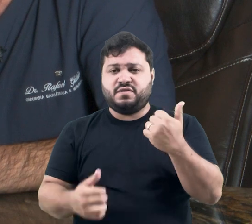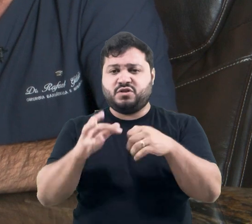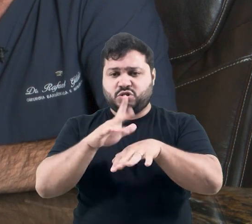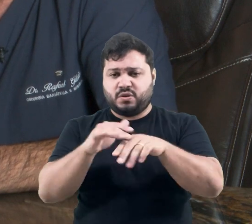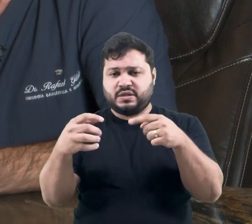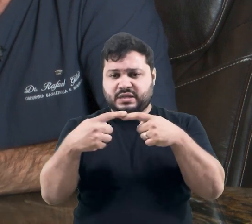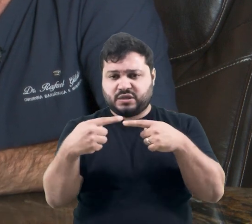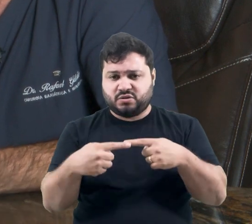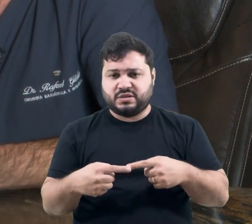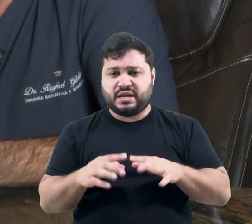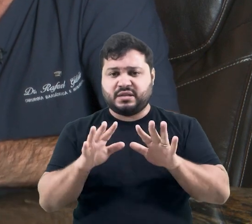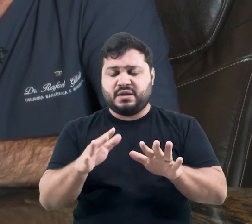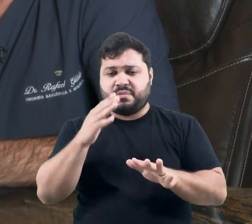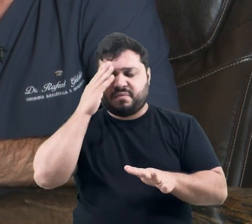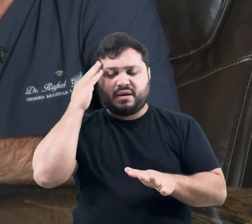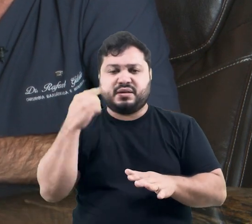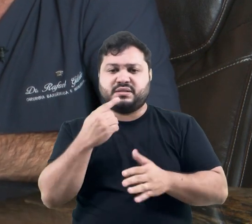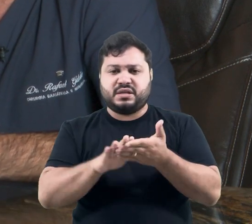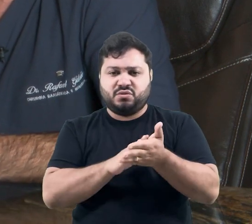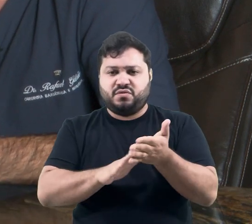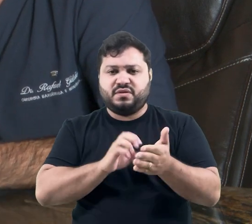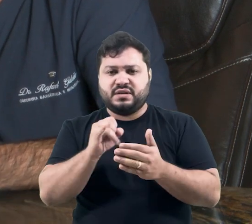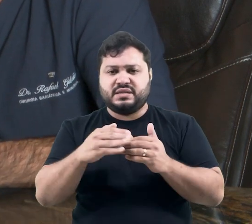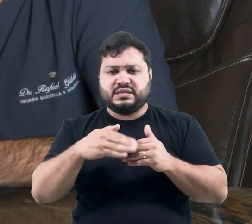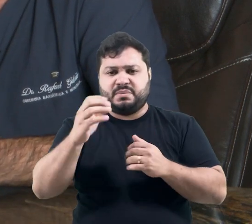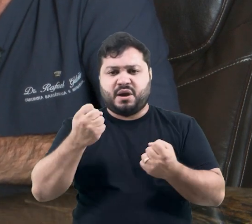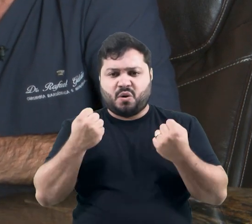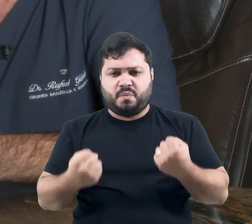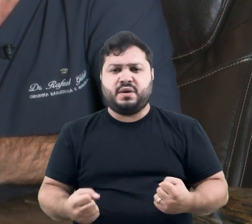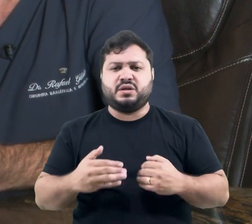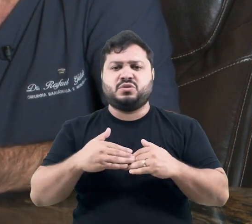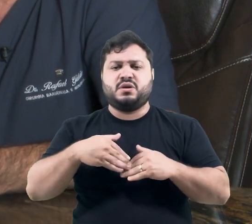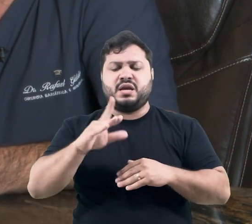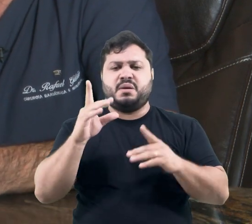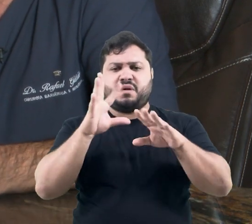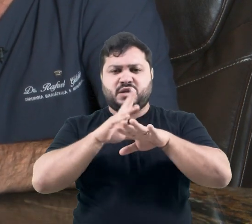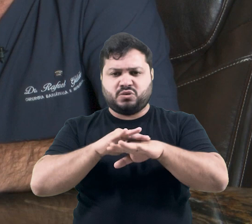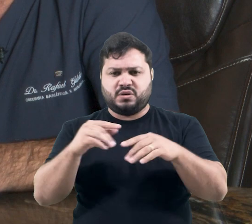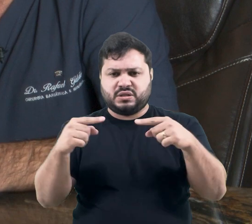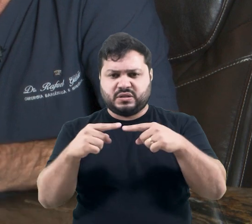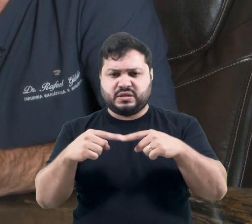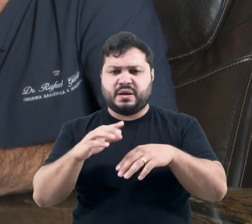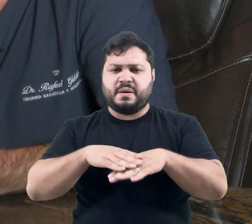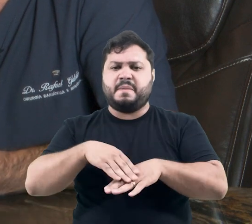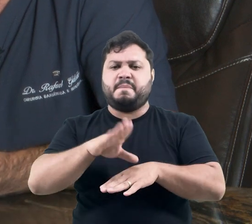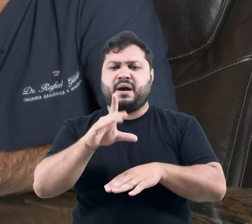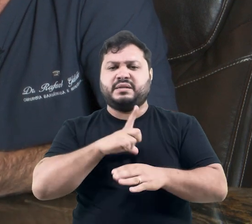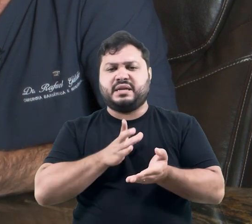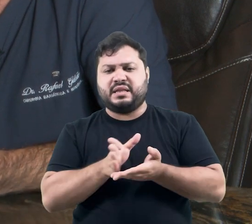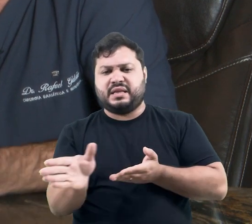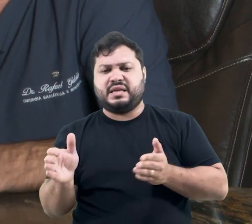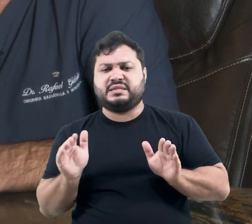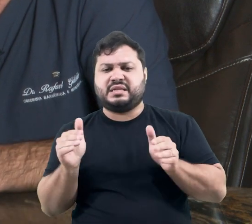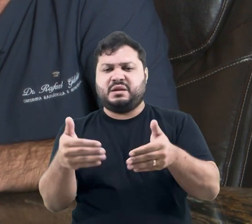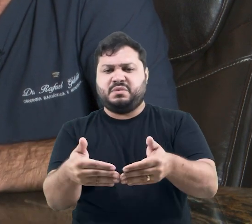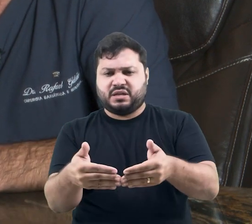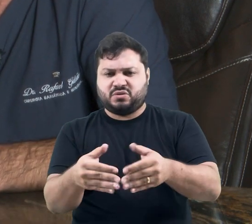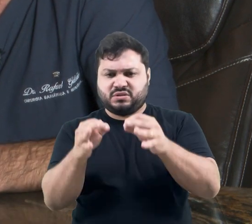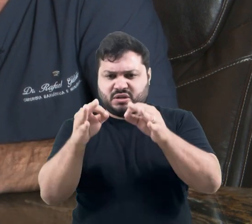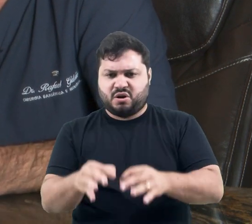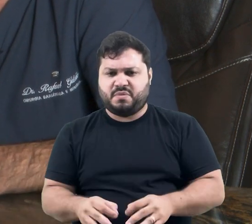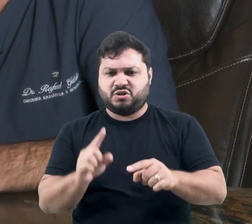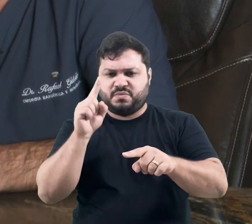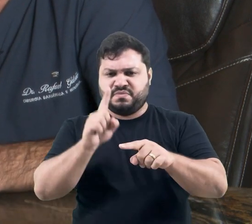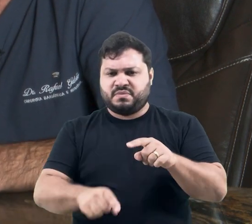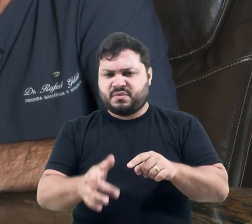doenças associadas, mas sem dúvidas, quanto maior o peso e quanto mais doenças associadas, mais tem a tendência a ter limitações que